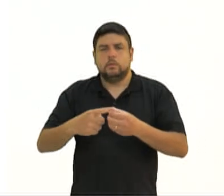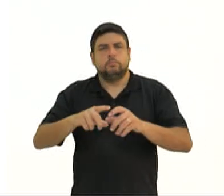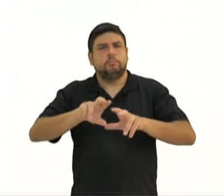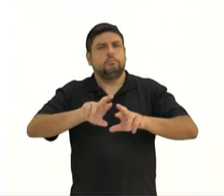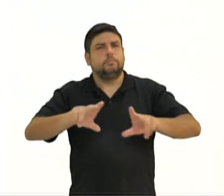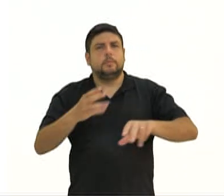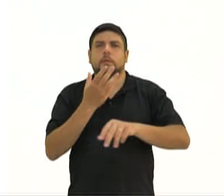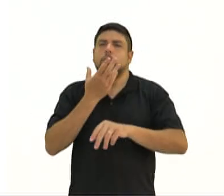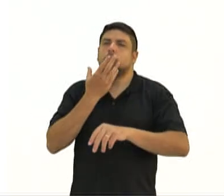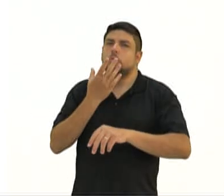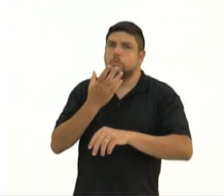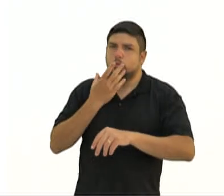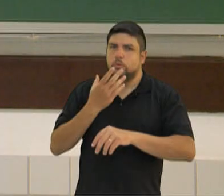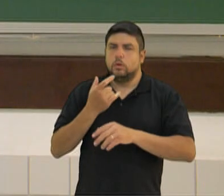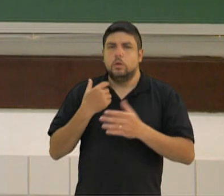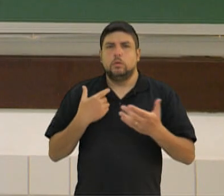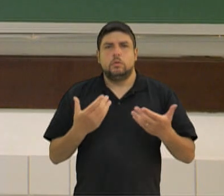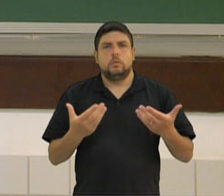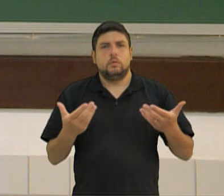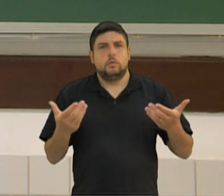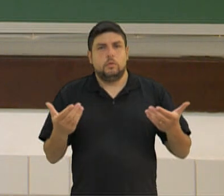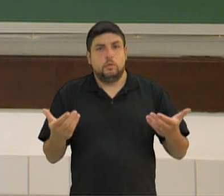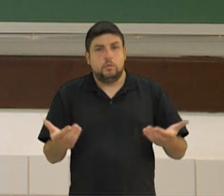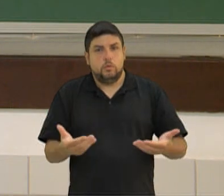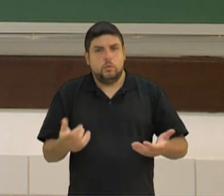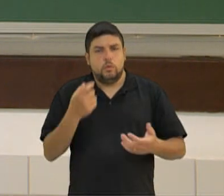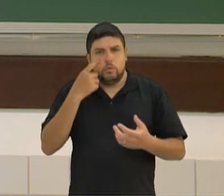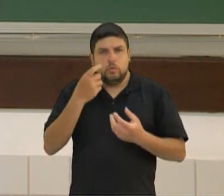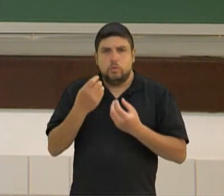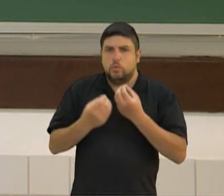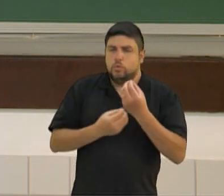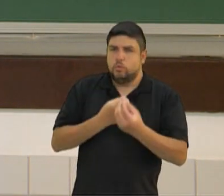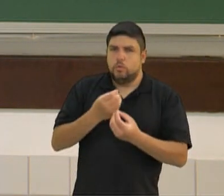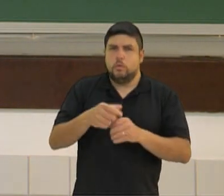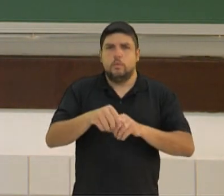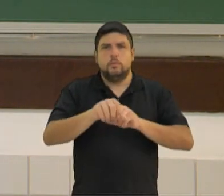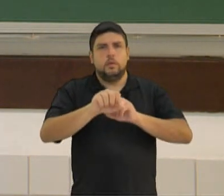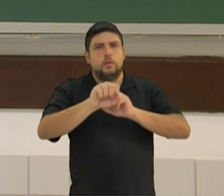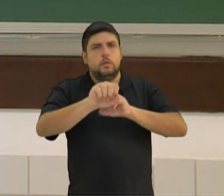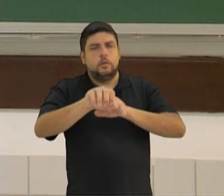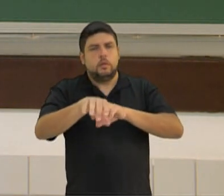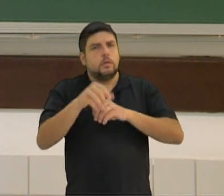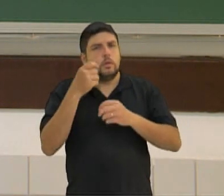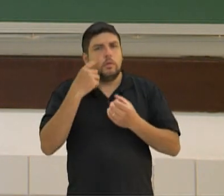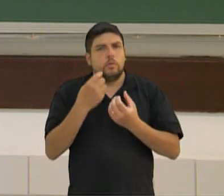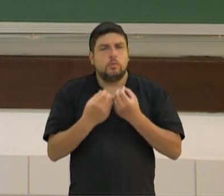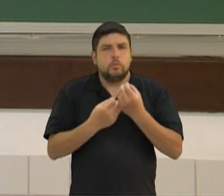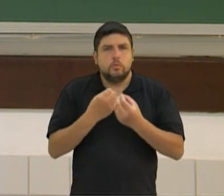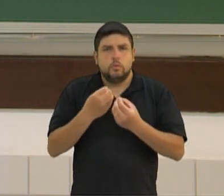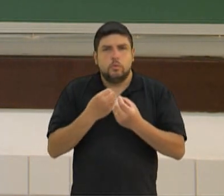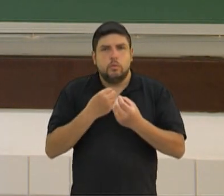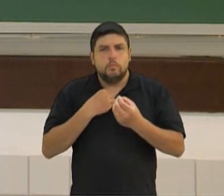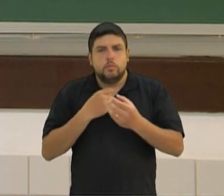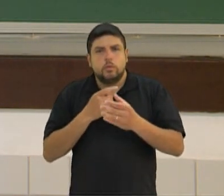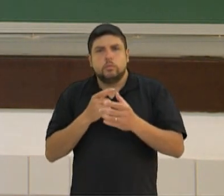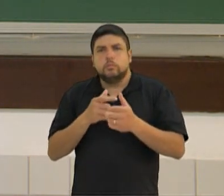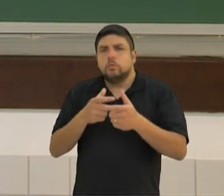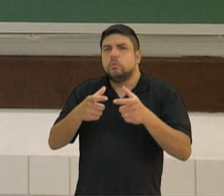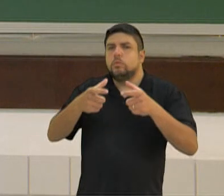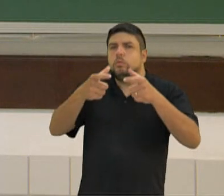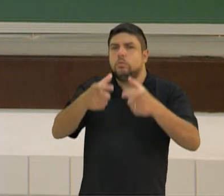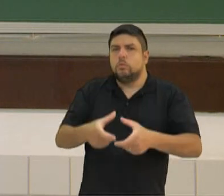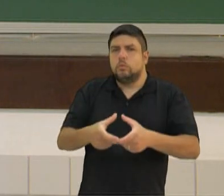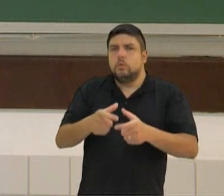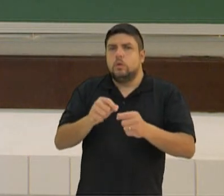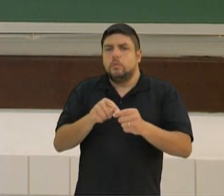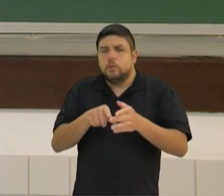colorida, né? Hoje. E vamos trabalhar as partes dos sítios arqueológicos, que